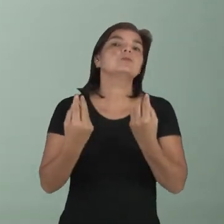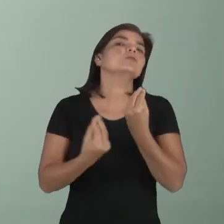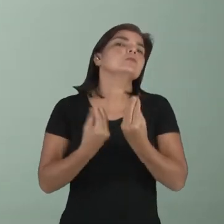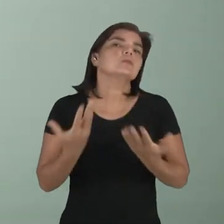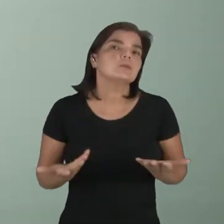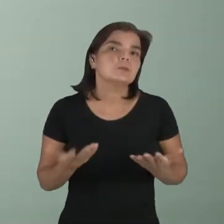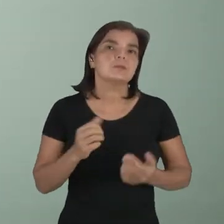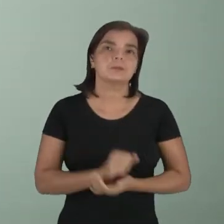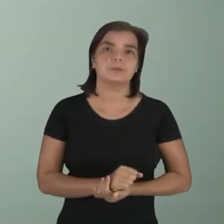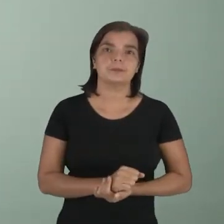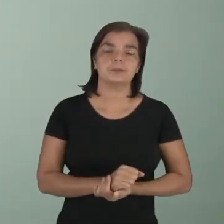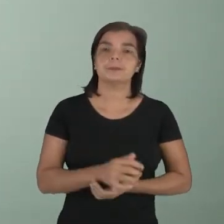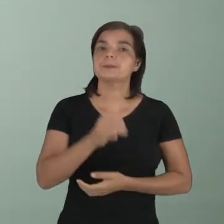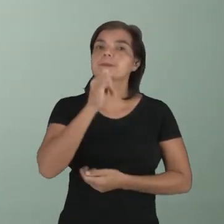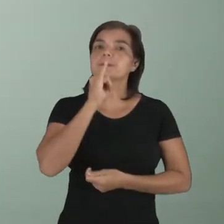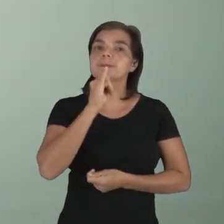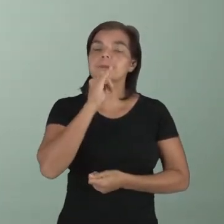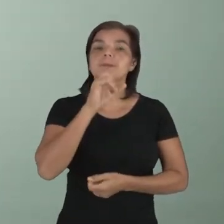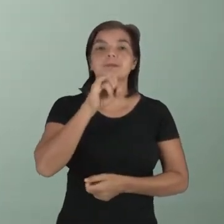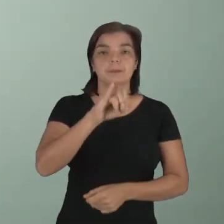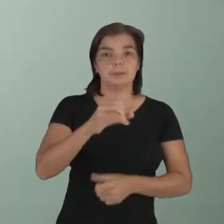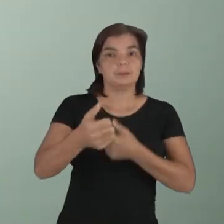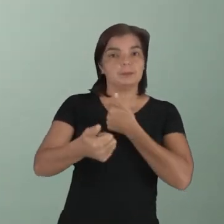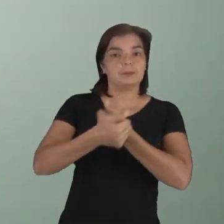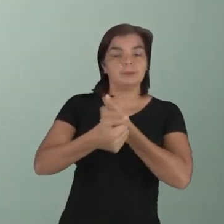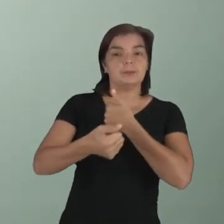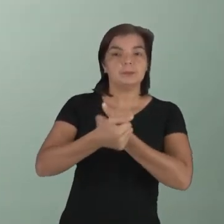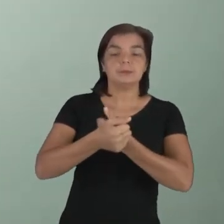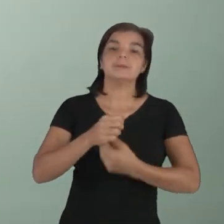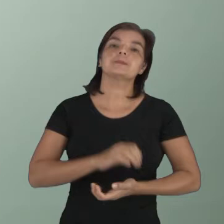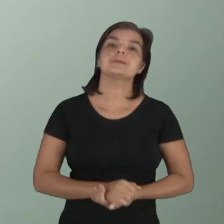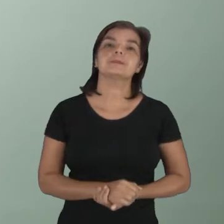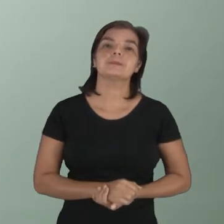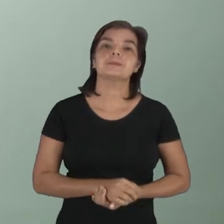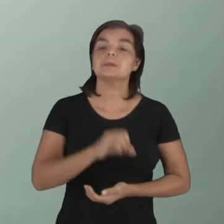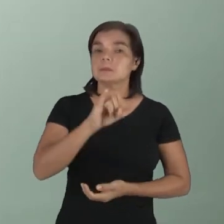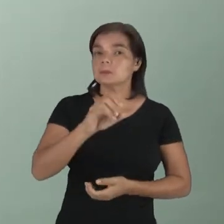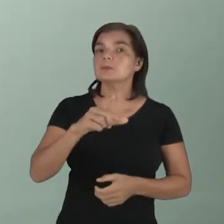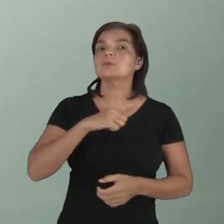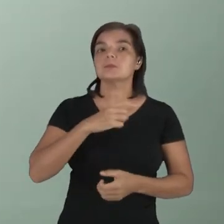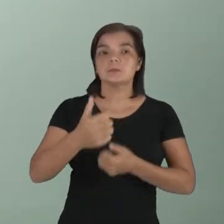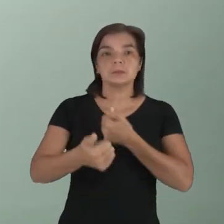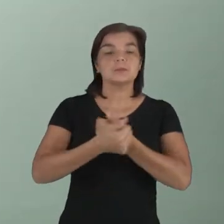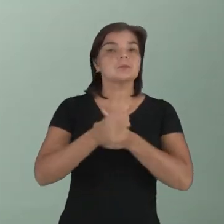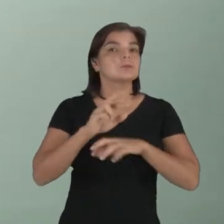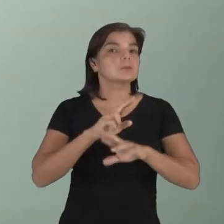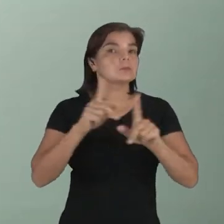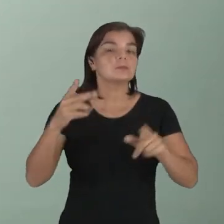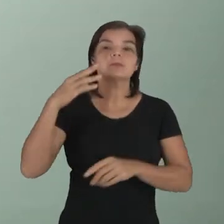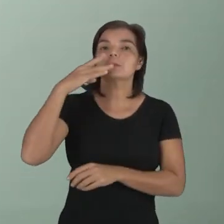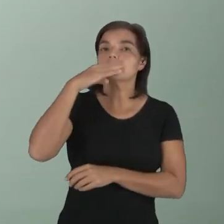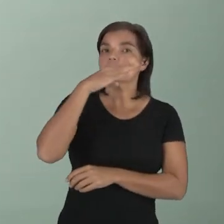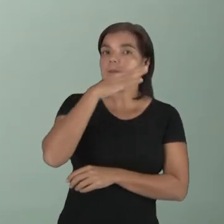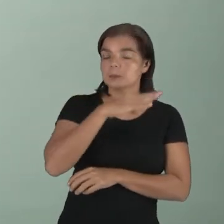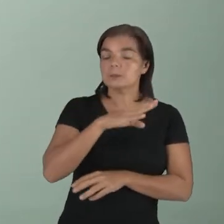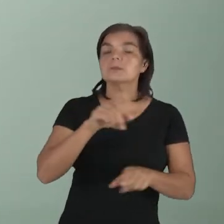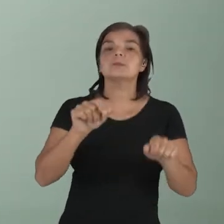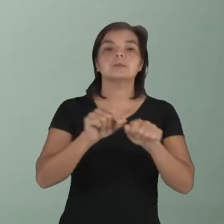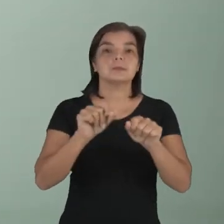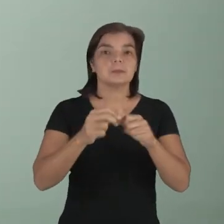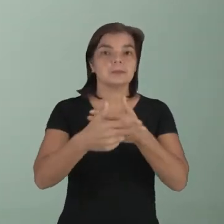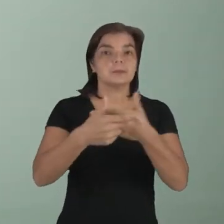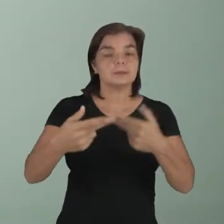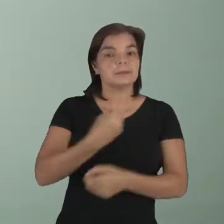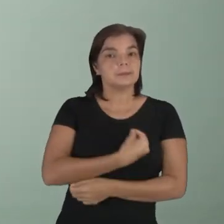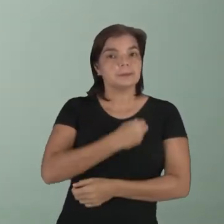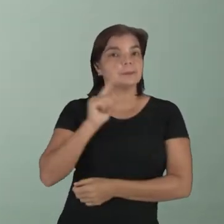outro? Por exemplo, se eles estiverem próximos. Se eles estiverem próximos, as diferenças de temperaturas vai fazer com que um